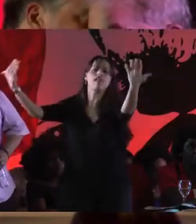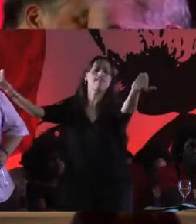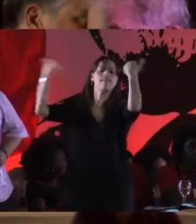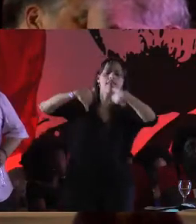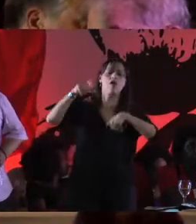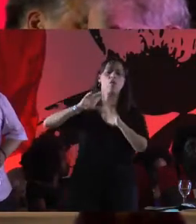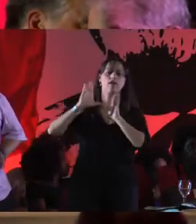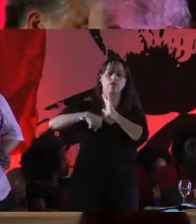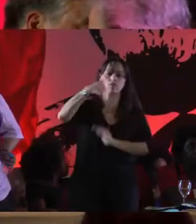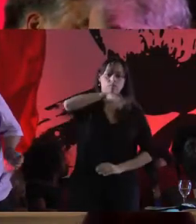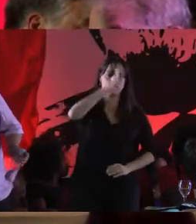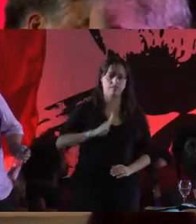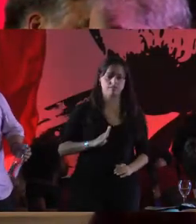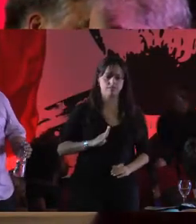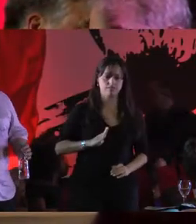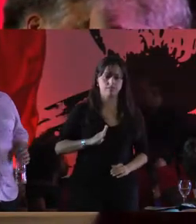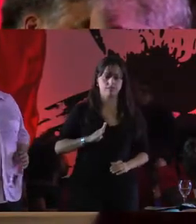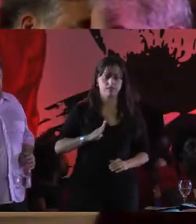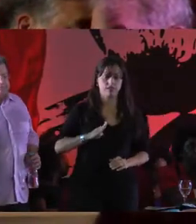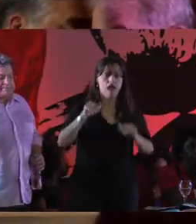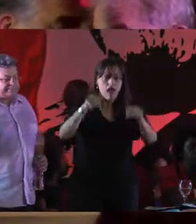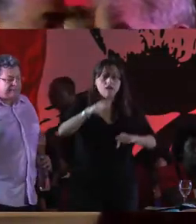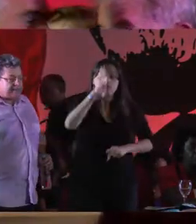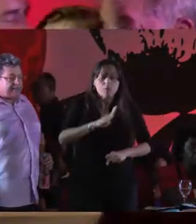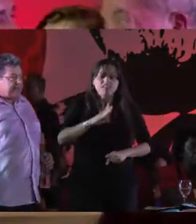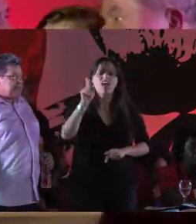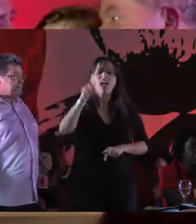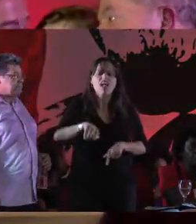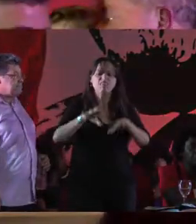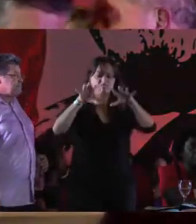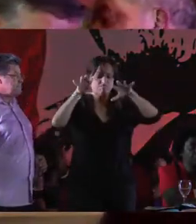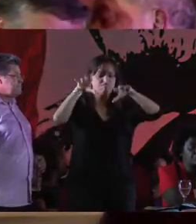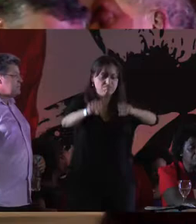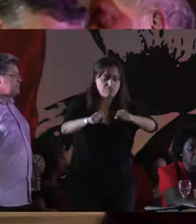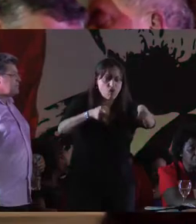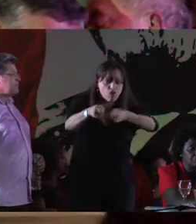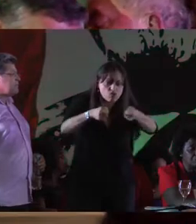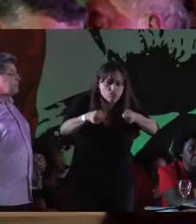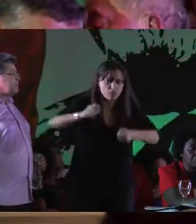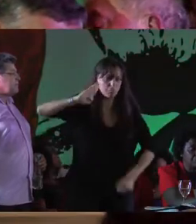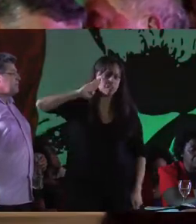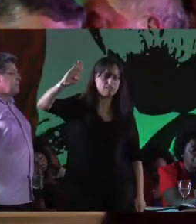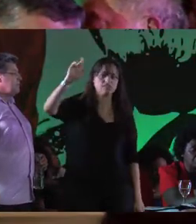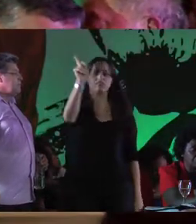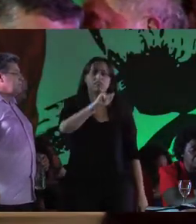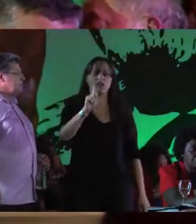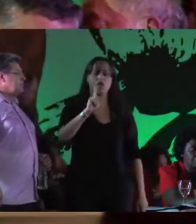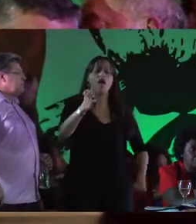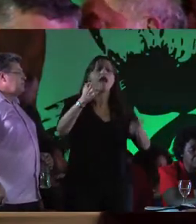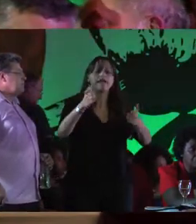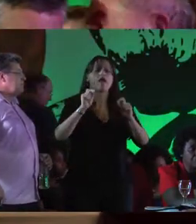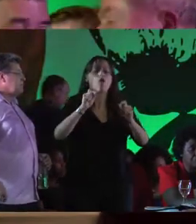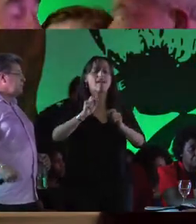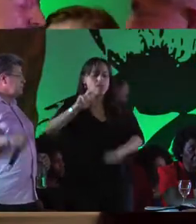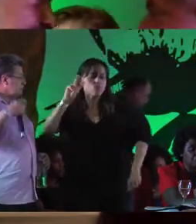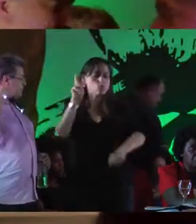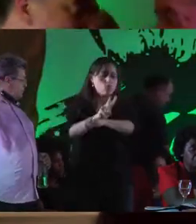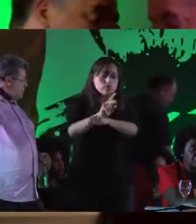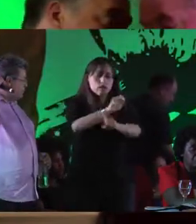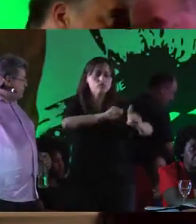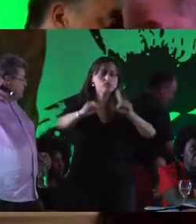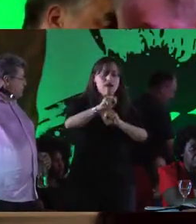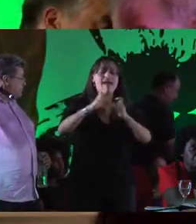no Brasil, intervenção social. Nós não queremos intervenção, nós queremos eleição para eleger